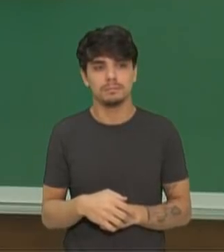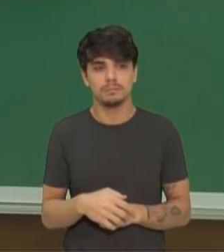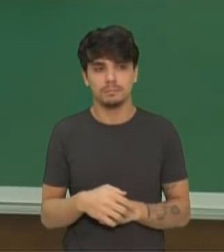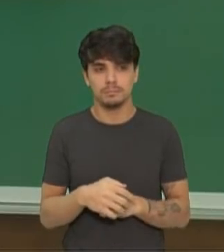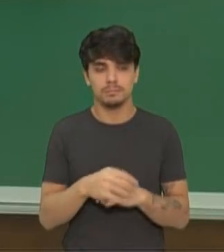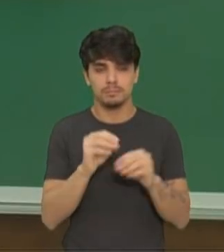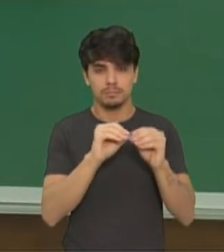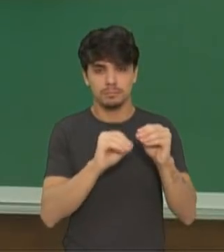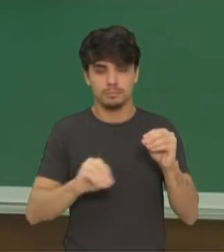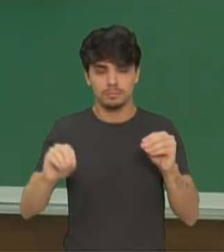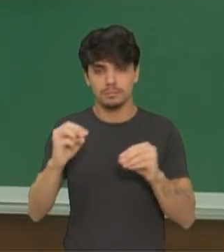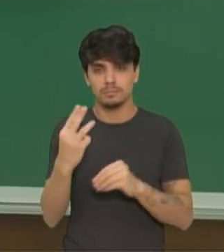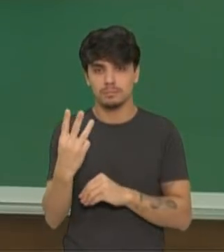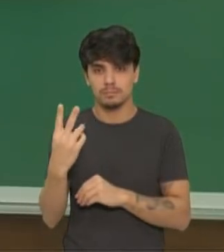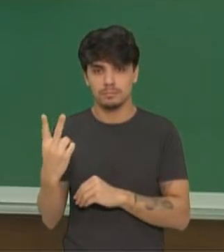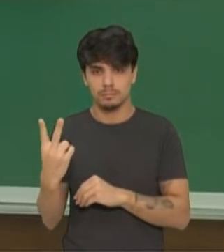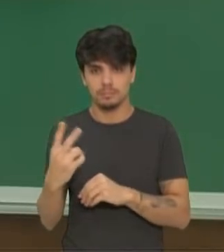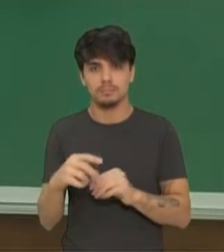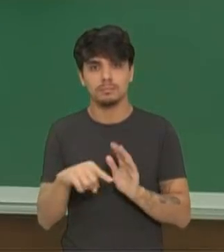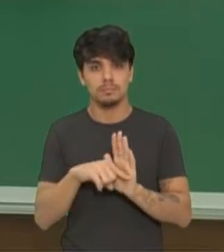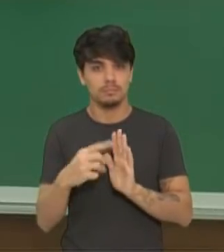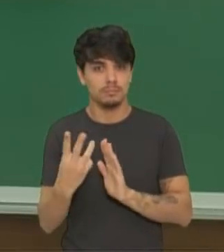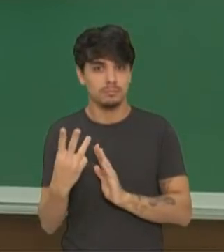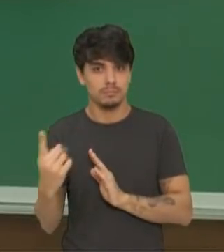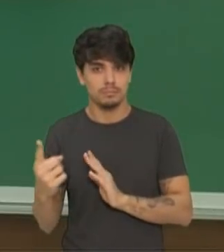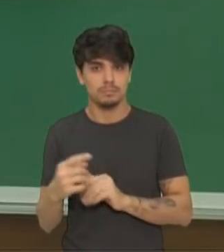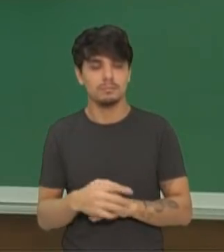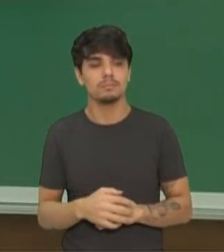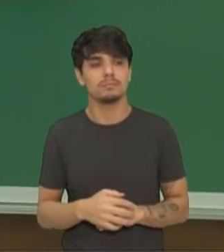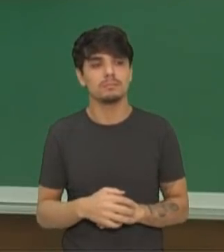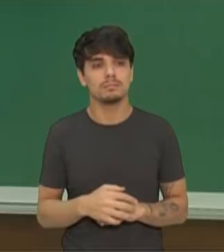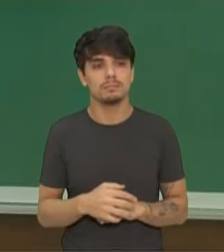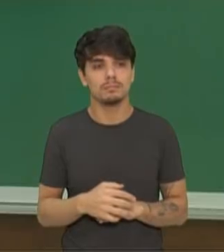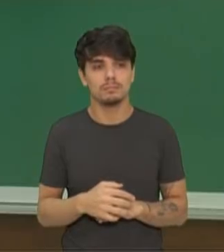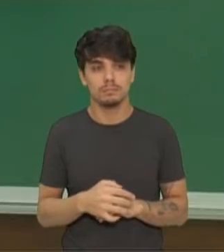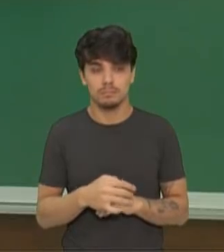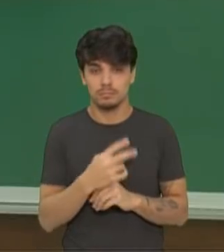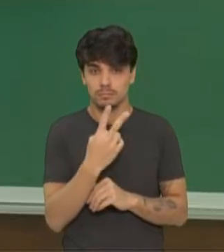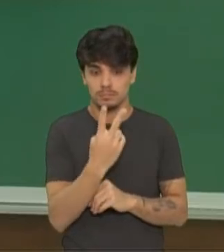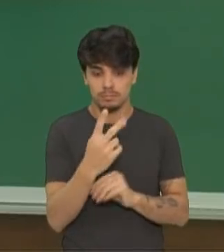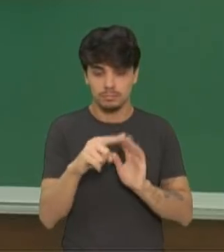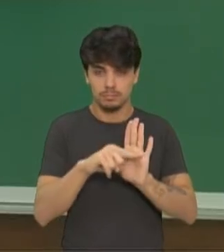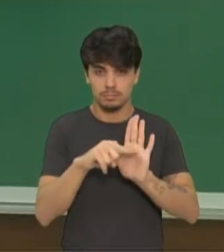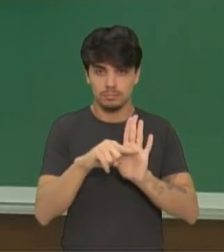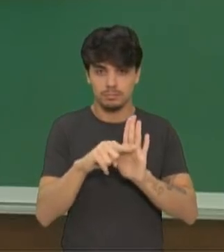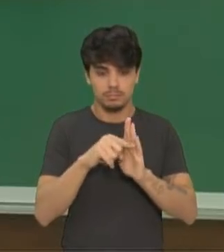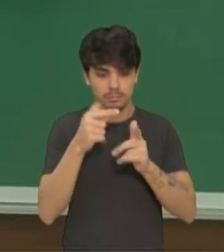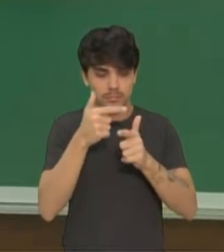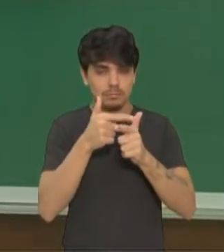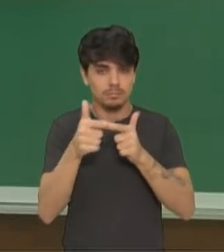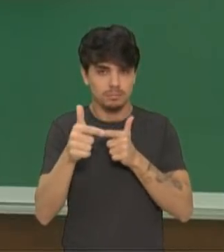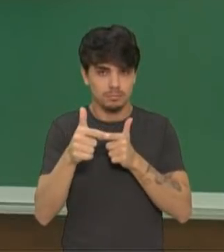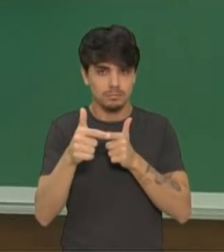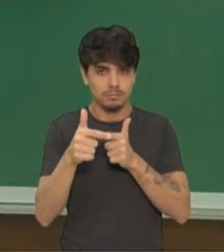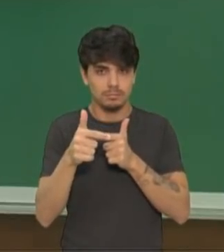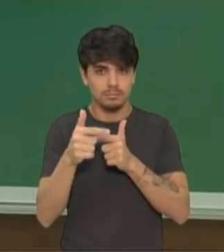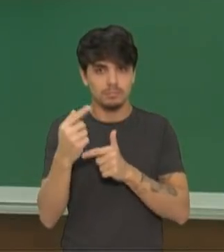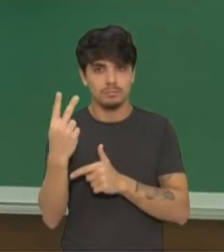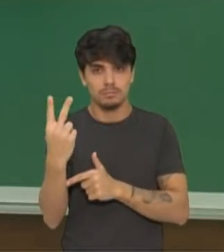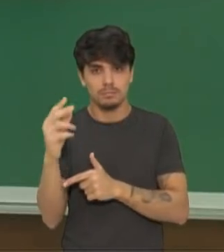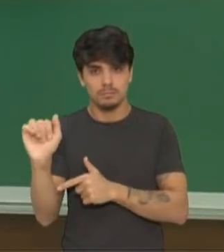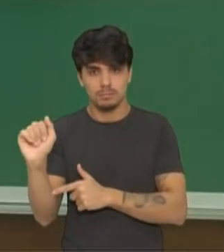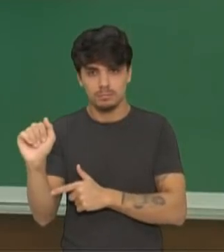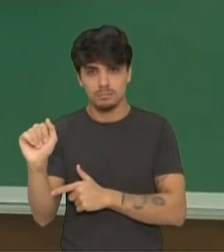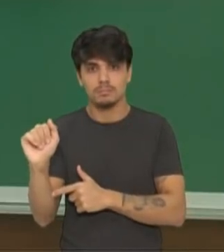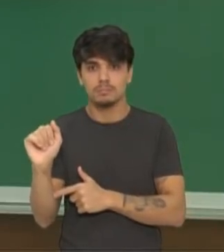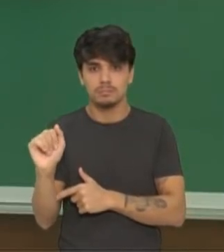outro lado, né? Outro membro, menos 32. E o 2 negativo, eu vou dividir o 2A e